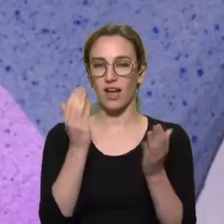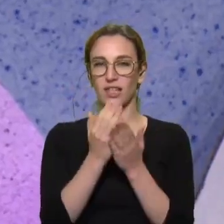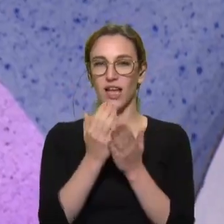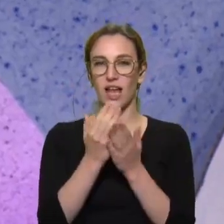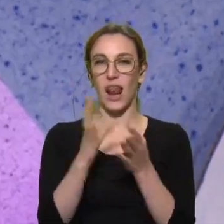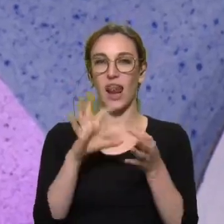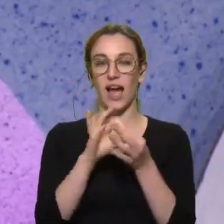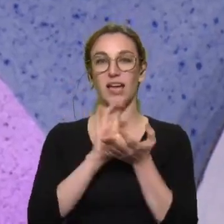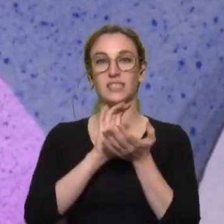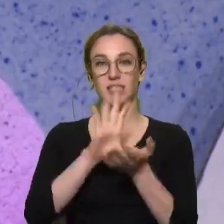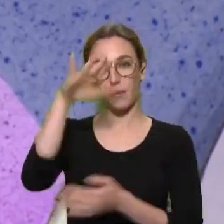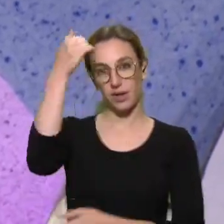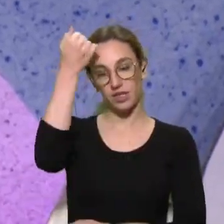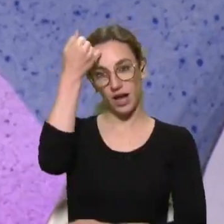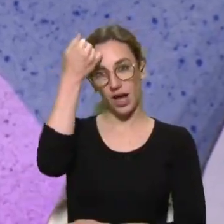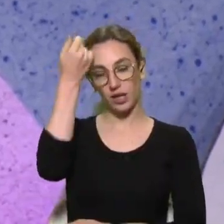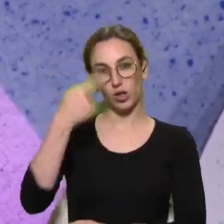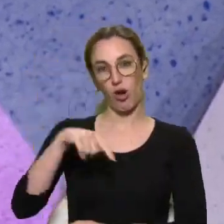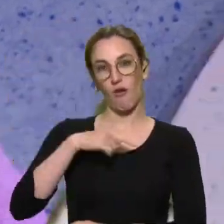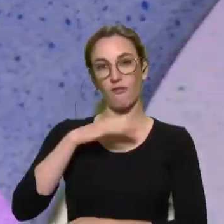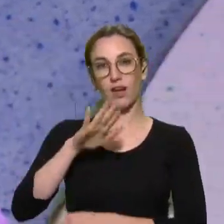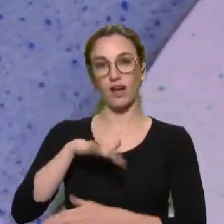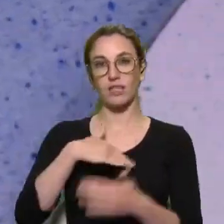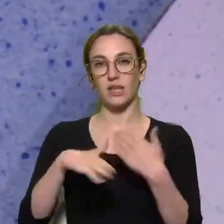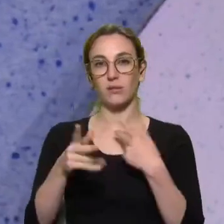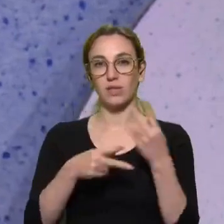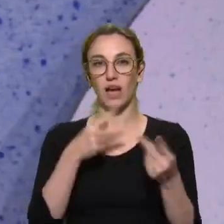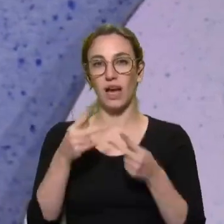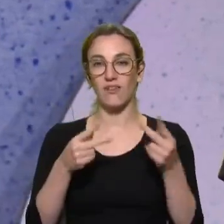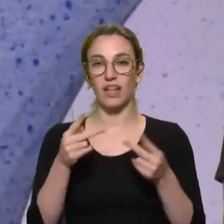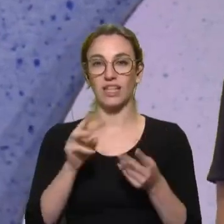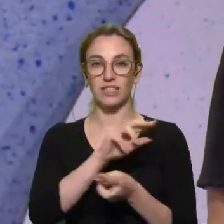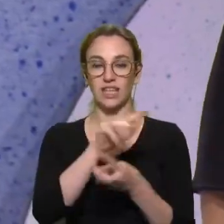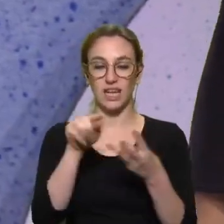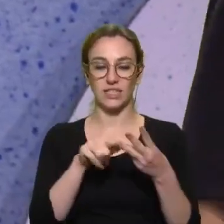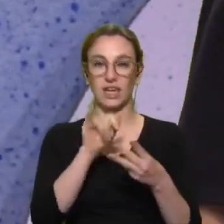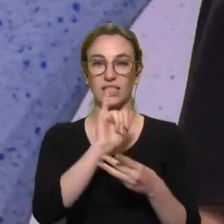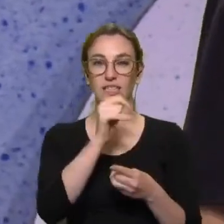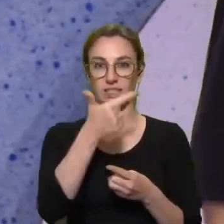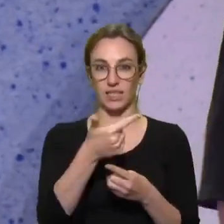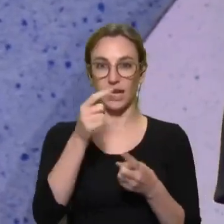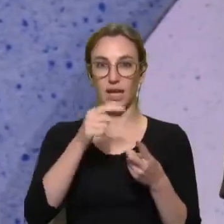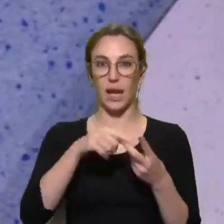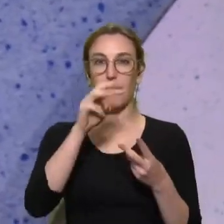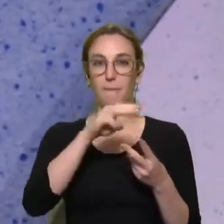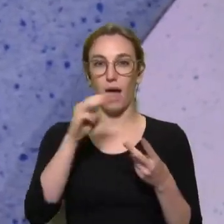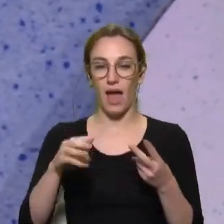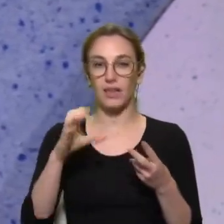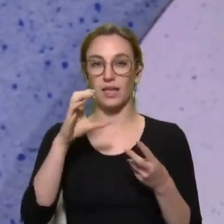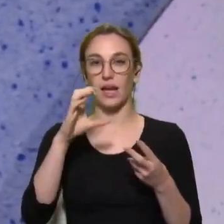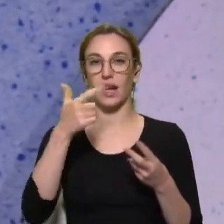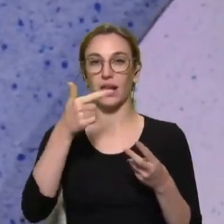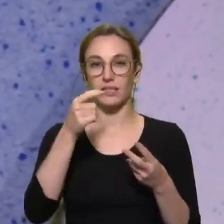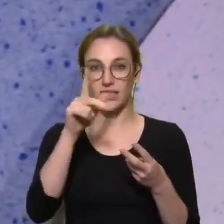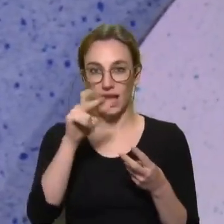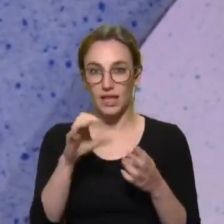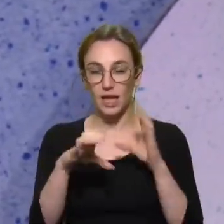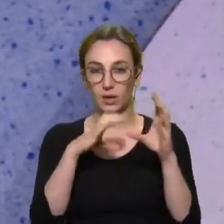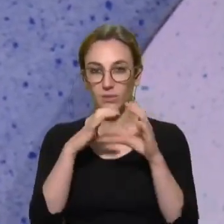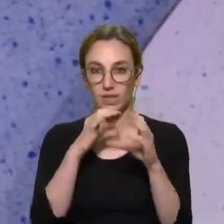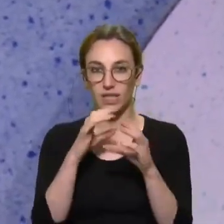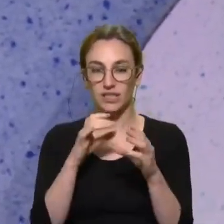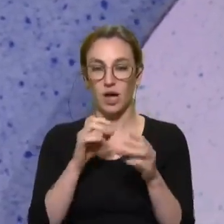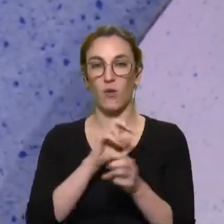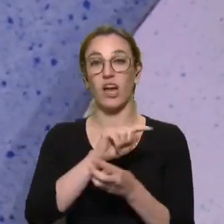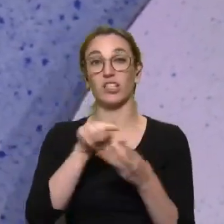mestrado. Nós fazemos uma avaliação em 3 áreas, a área da IT, mídia e telecomunicações, que são as áreas core da APDC, onde nós